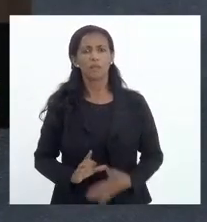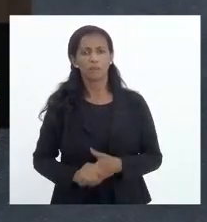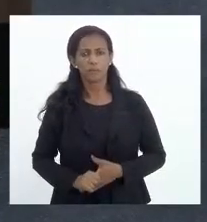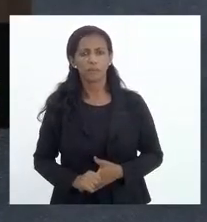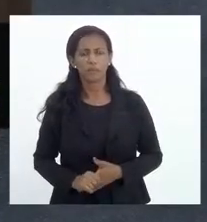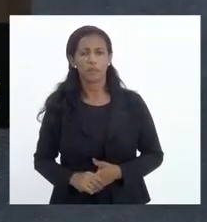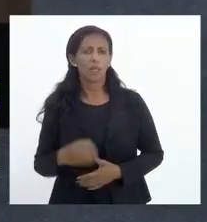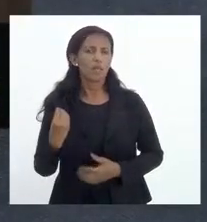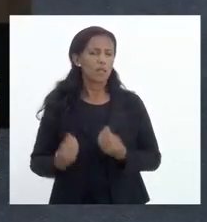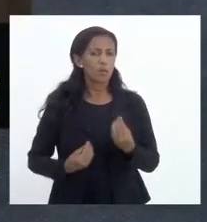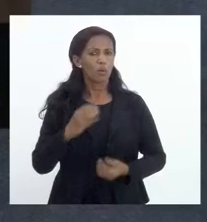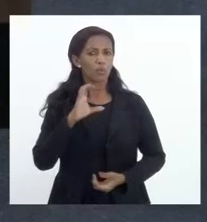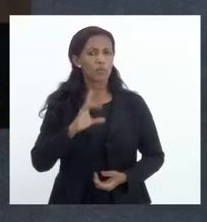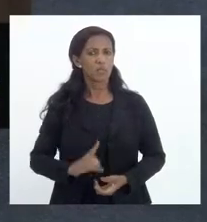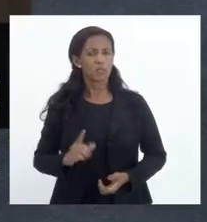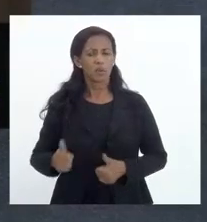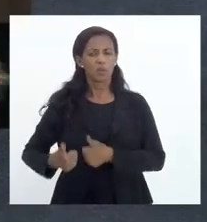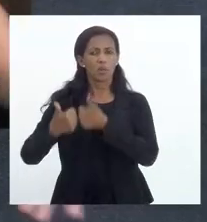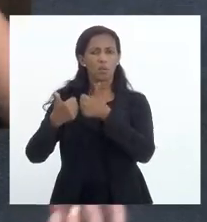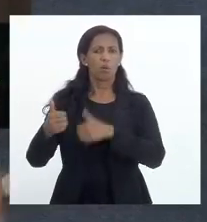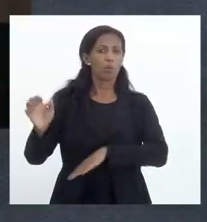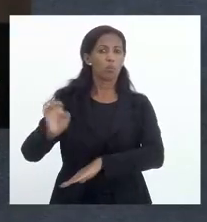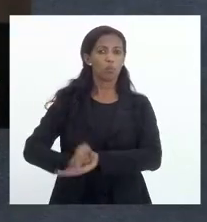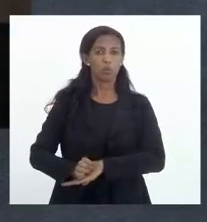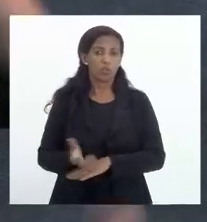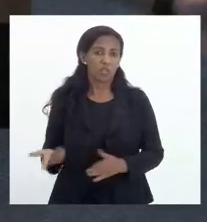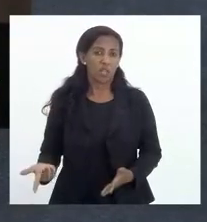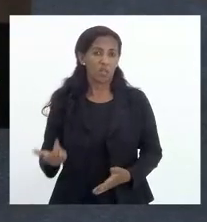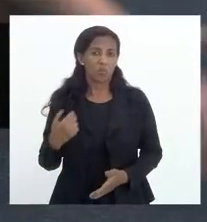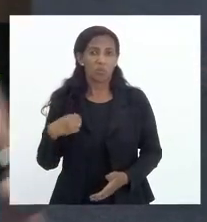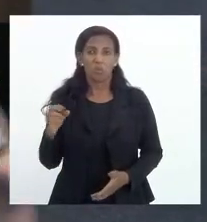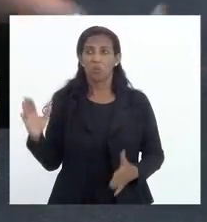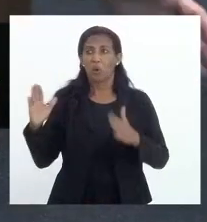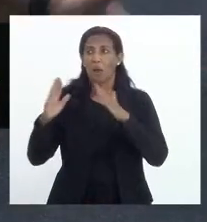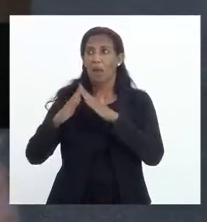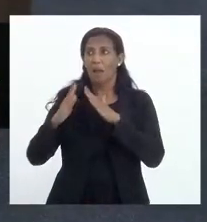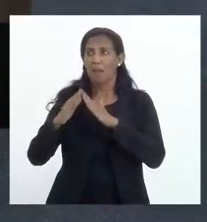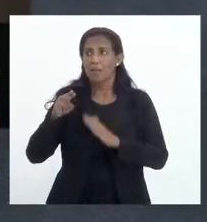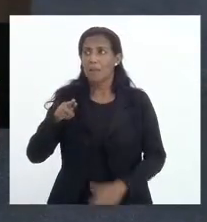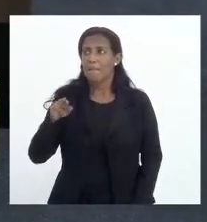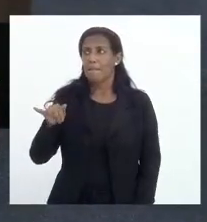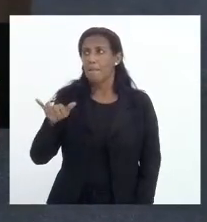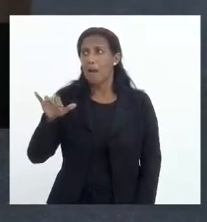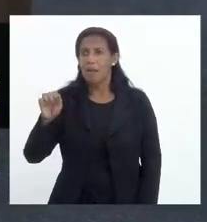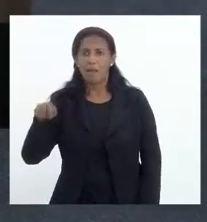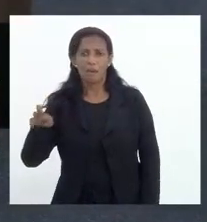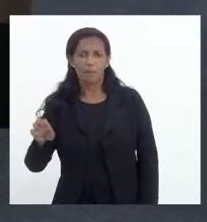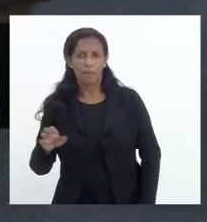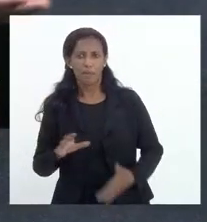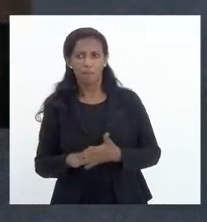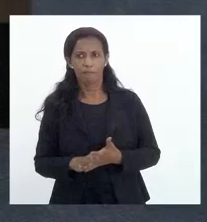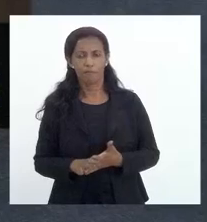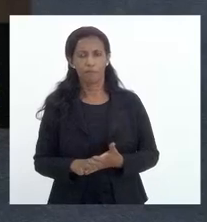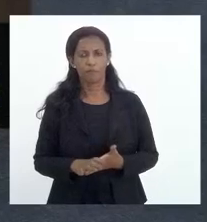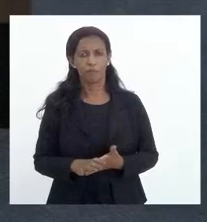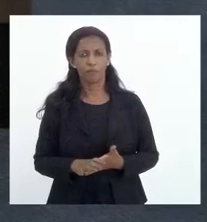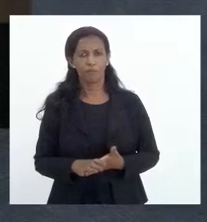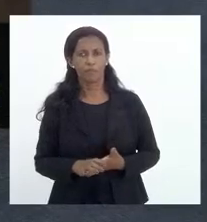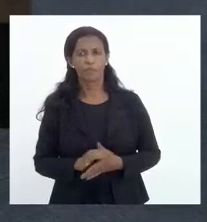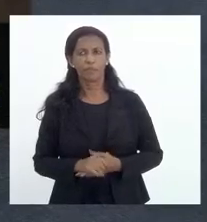E como cidadão, eu quero melhor para o Estado, porque eu não sou um daqueles que tem casa em Miami, nunca terei, que ao